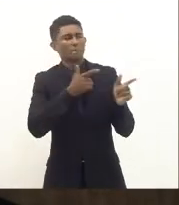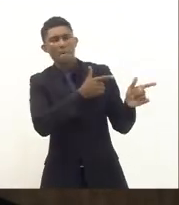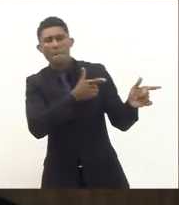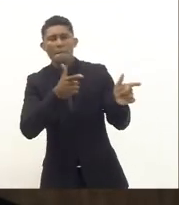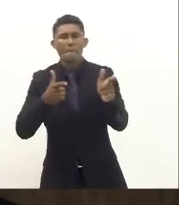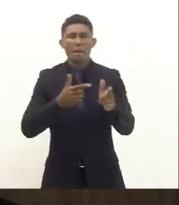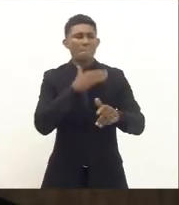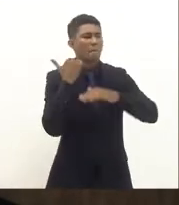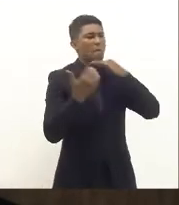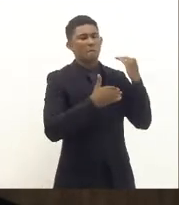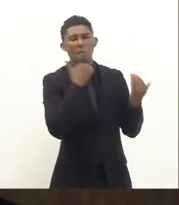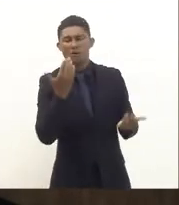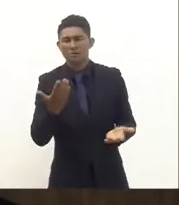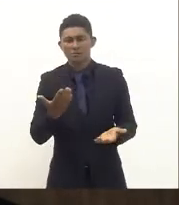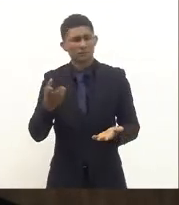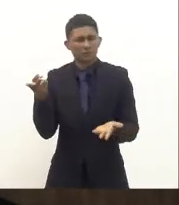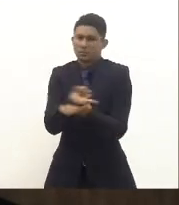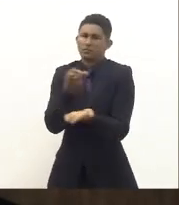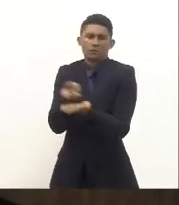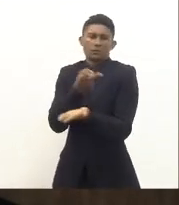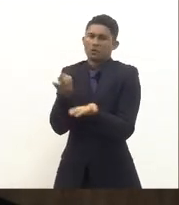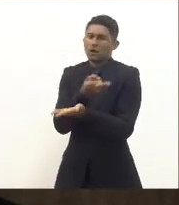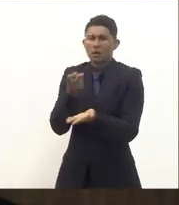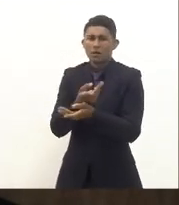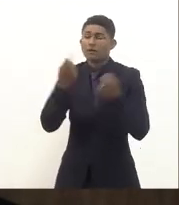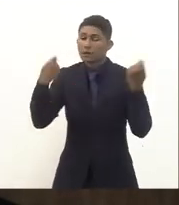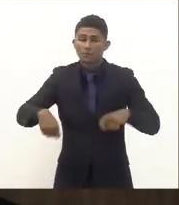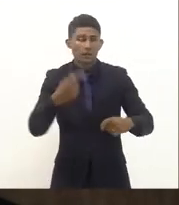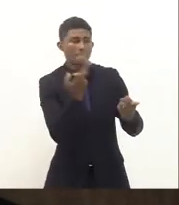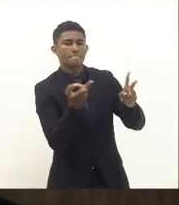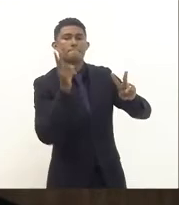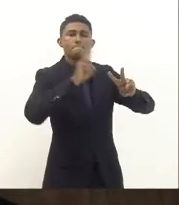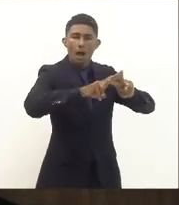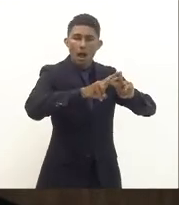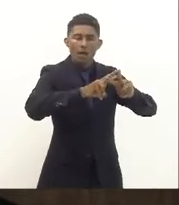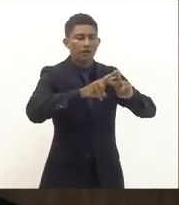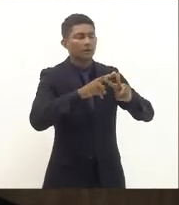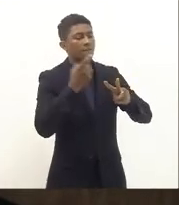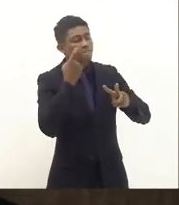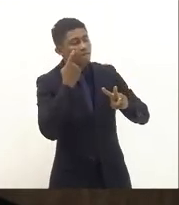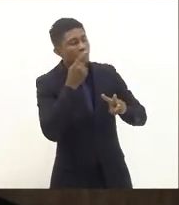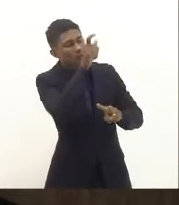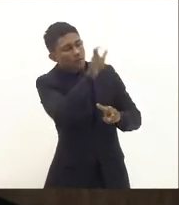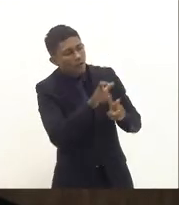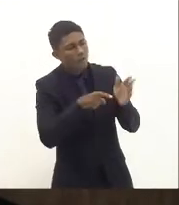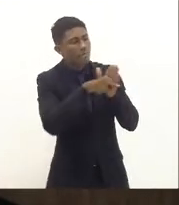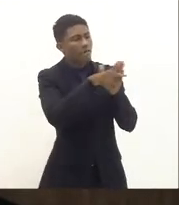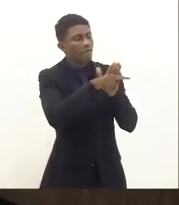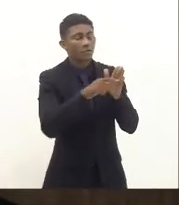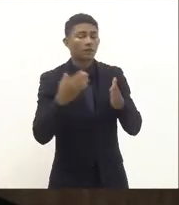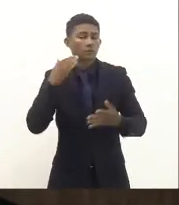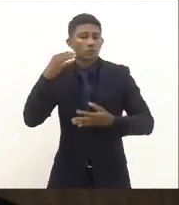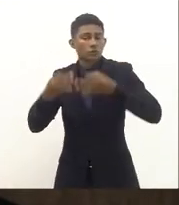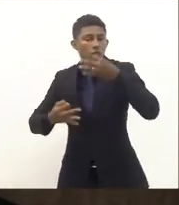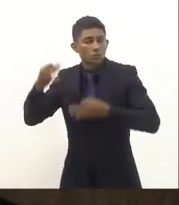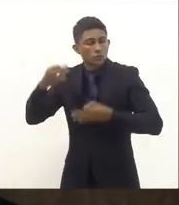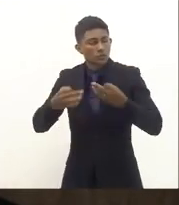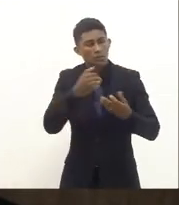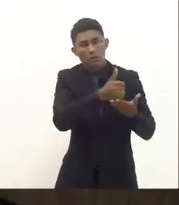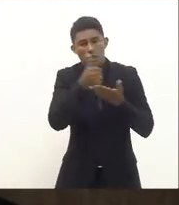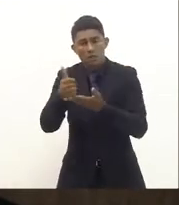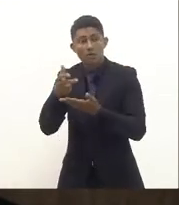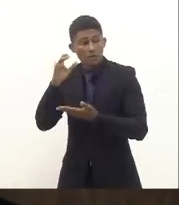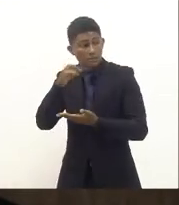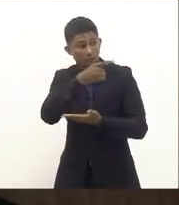máquina de matar isso está errado isso está errado é preciso prender os suspeitos investigados levados à justiça se for o caso